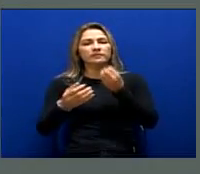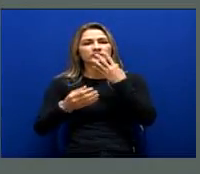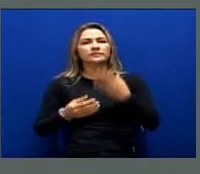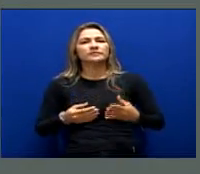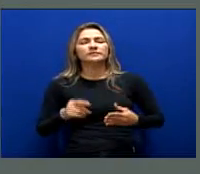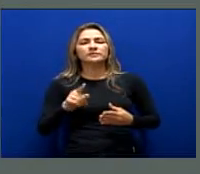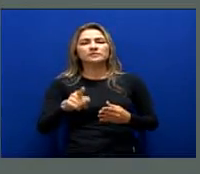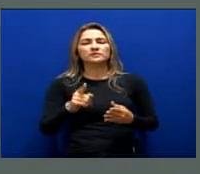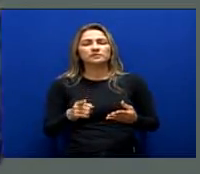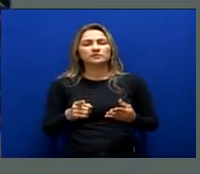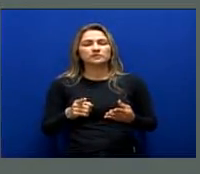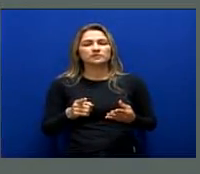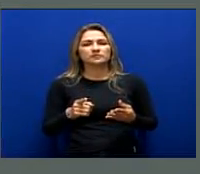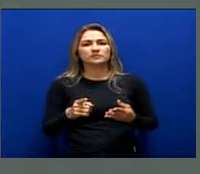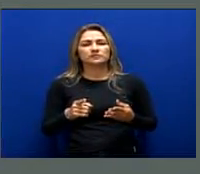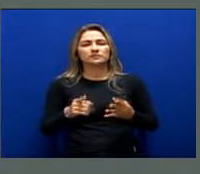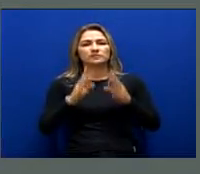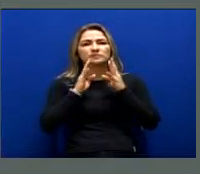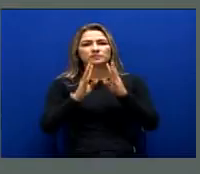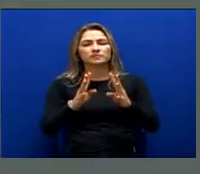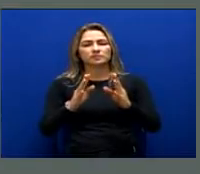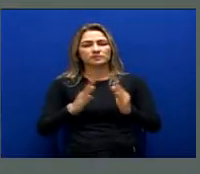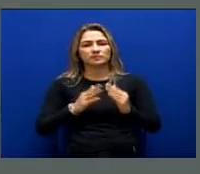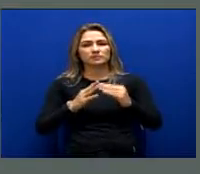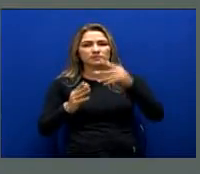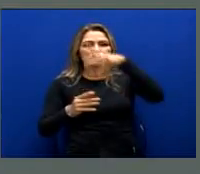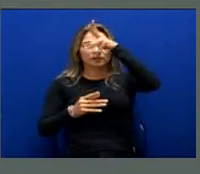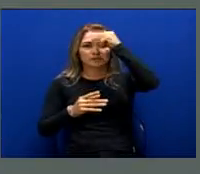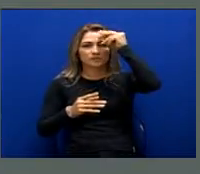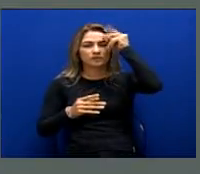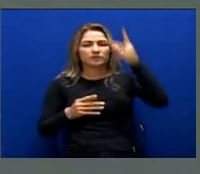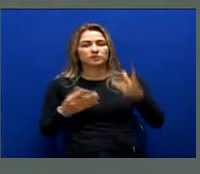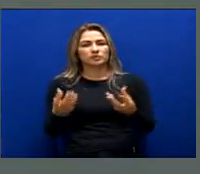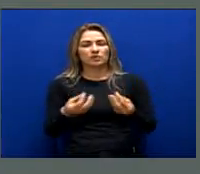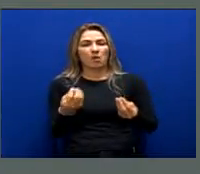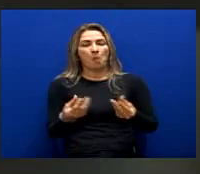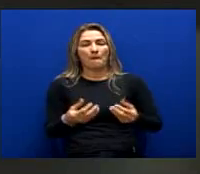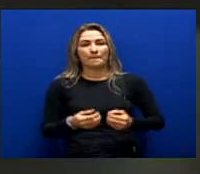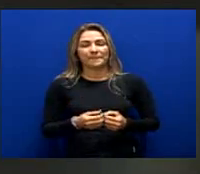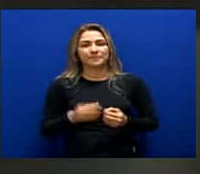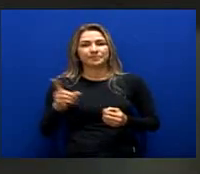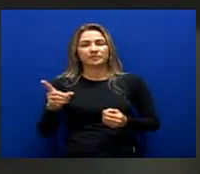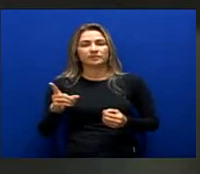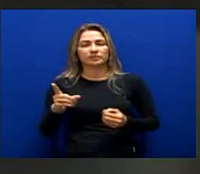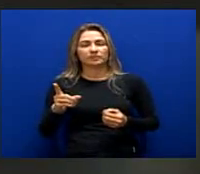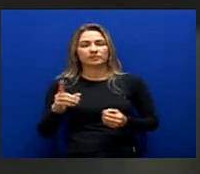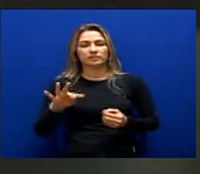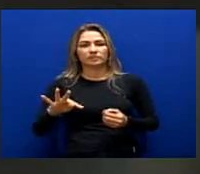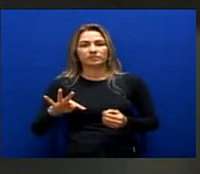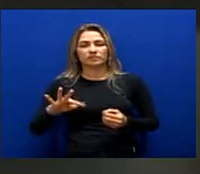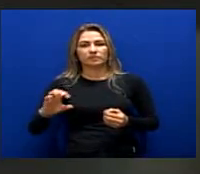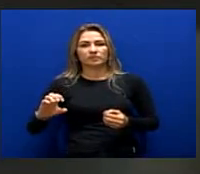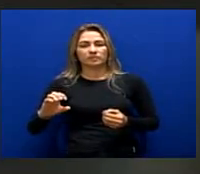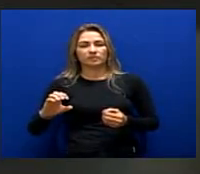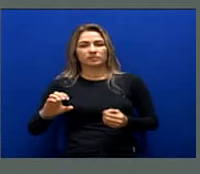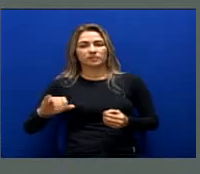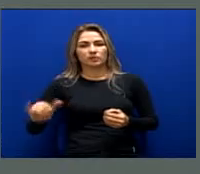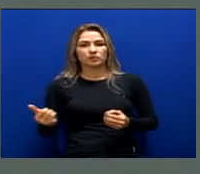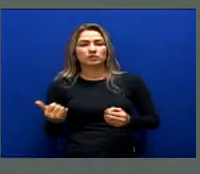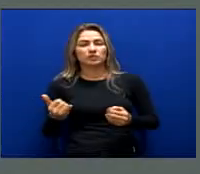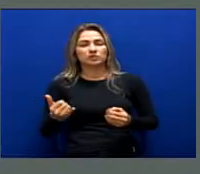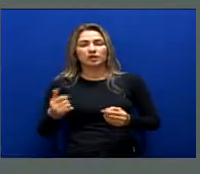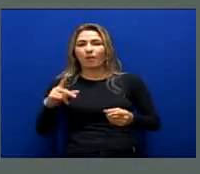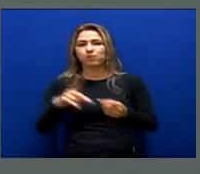questão das residências terapêuticas como milton disse a gente sofreu suspensão pelo tribunal de contas do estado então a gente não